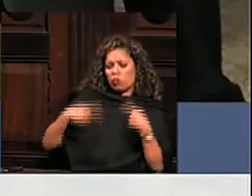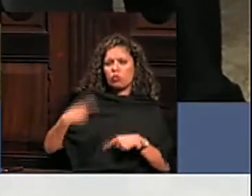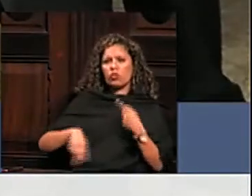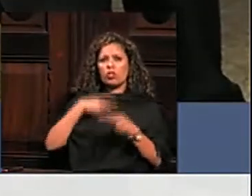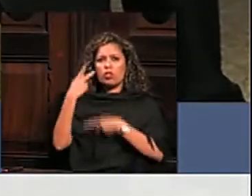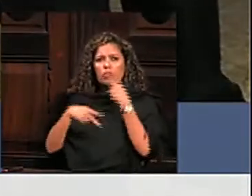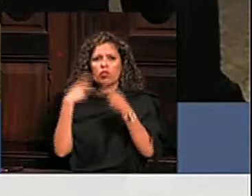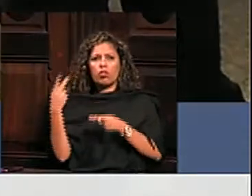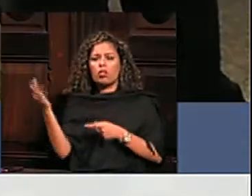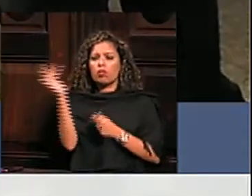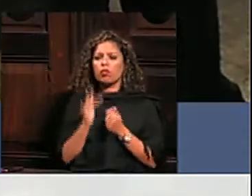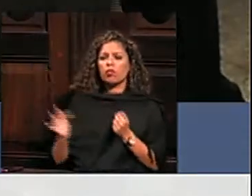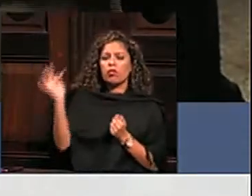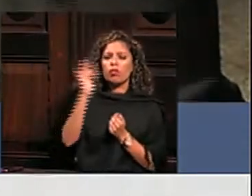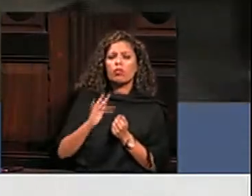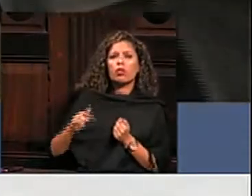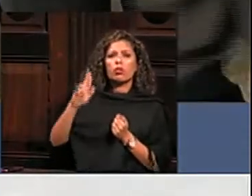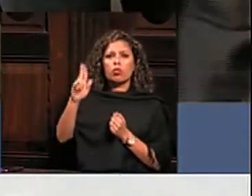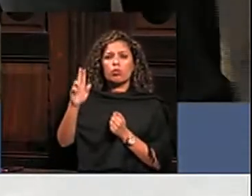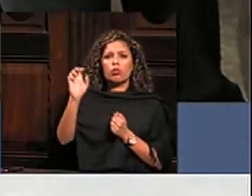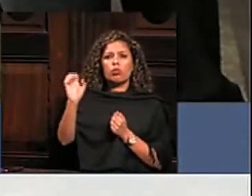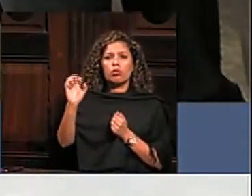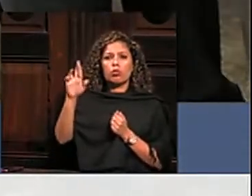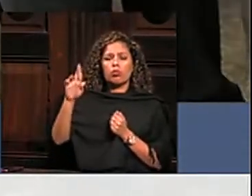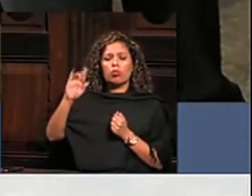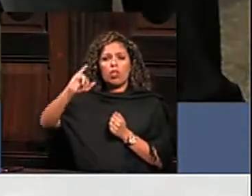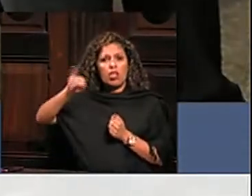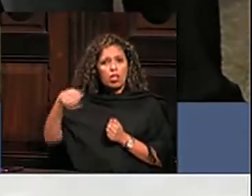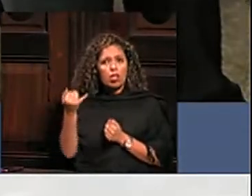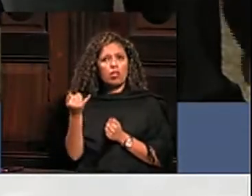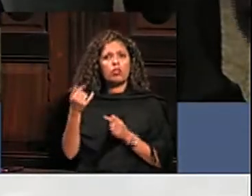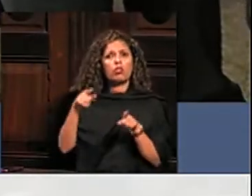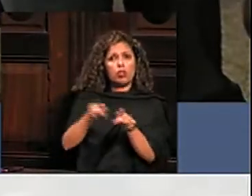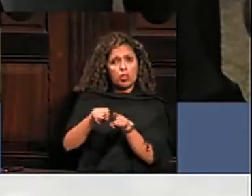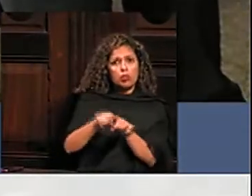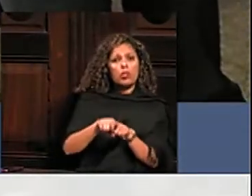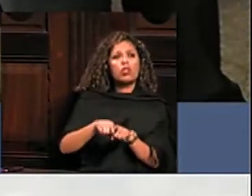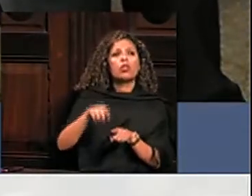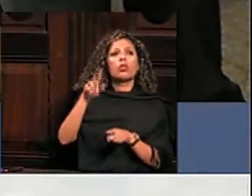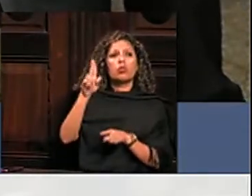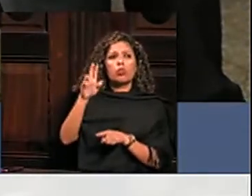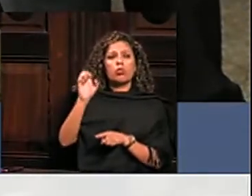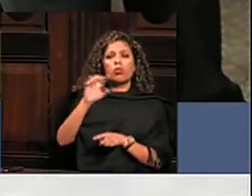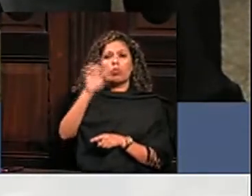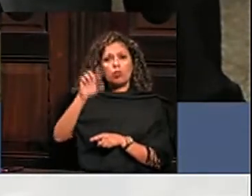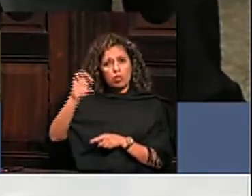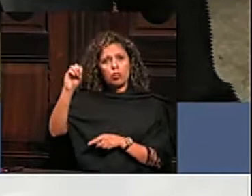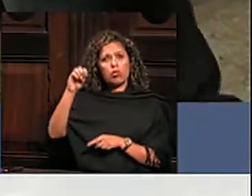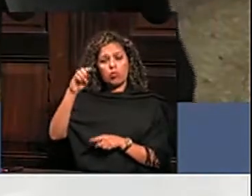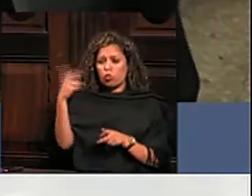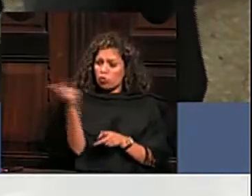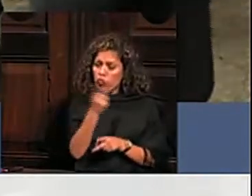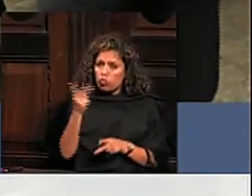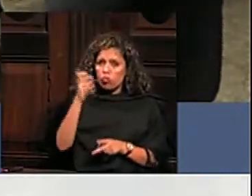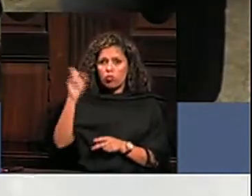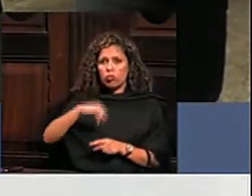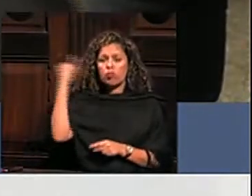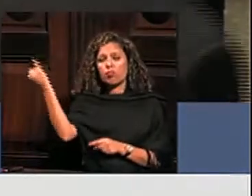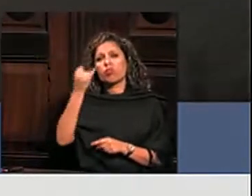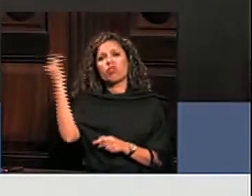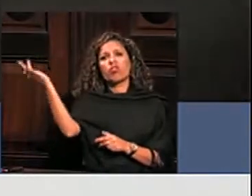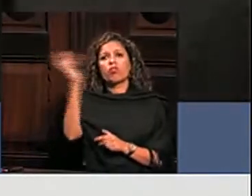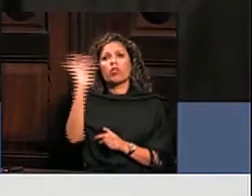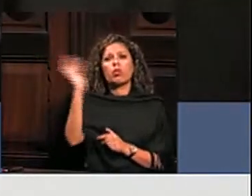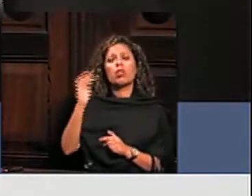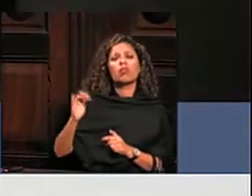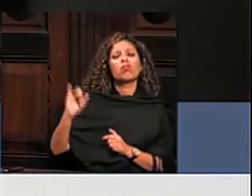UERJ importante, achamos também a UENFO e achamos também a UESO. Então, estamos acompanhando a discussão da